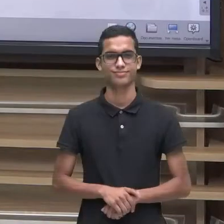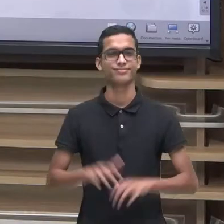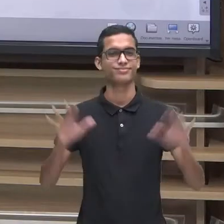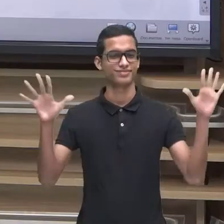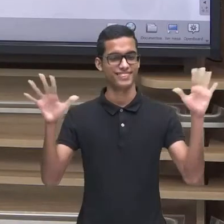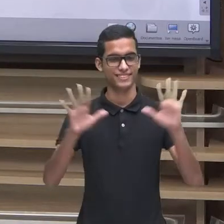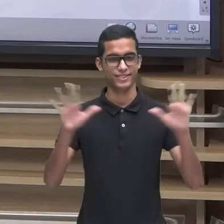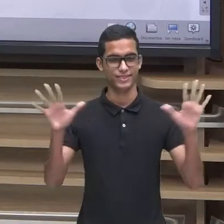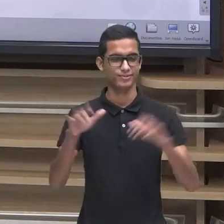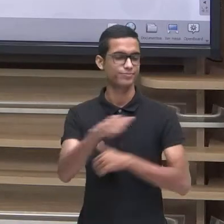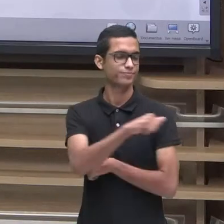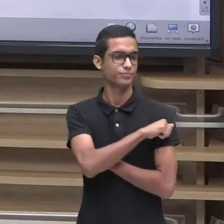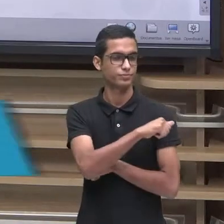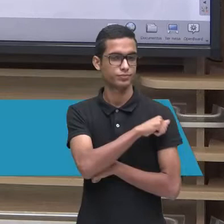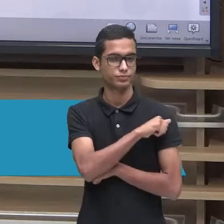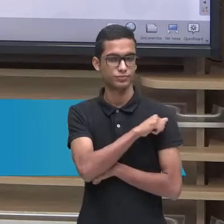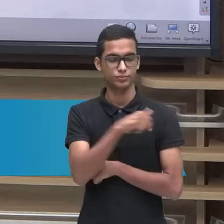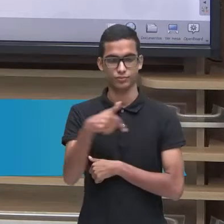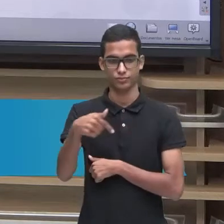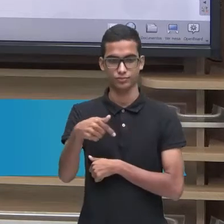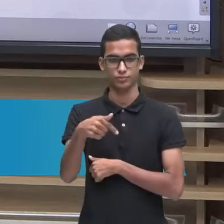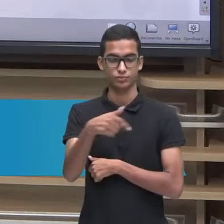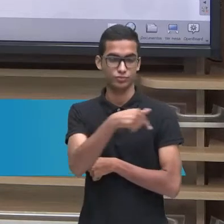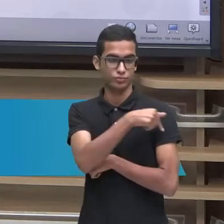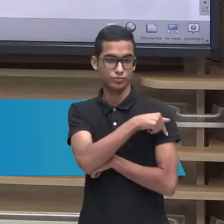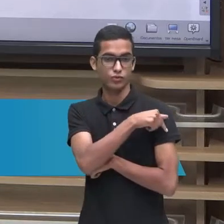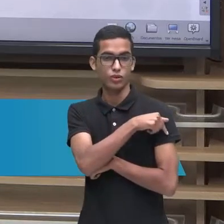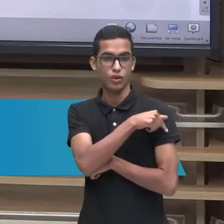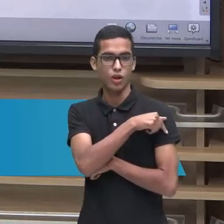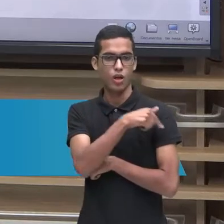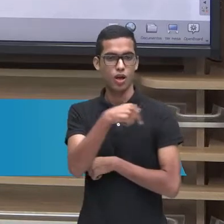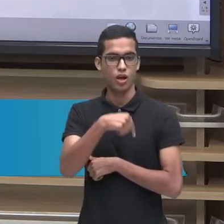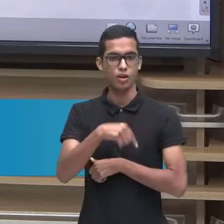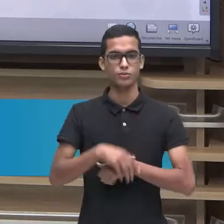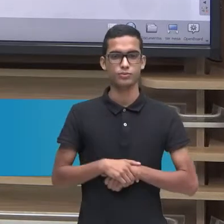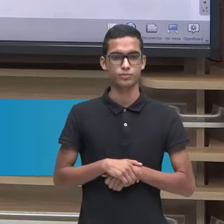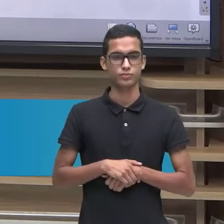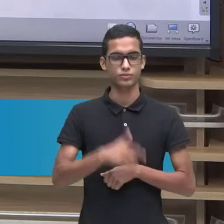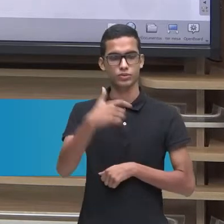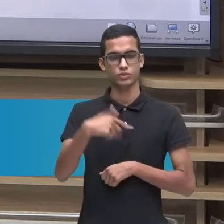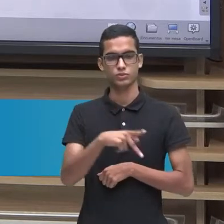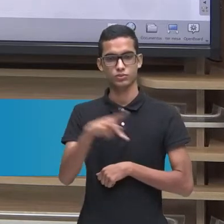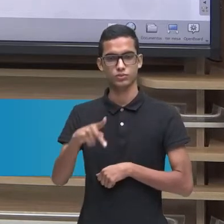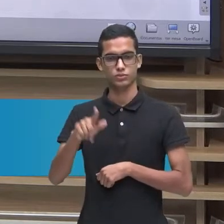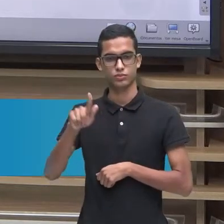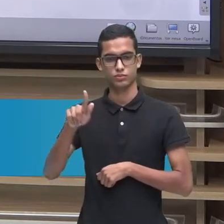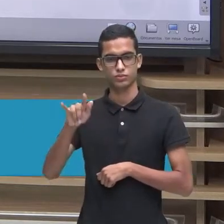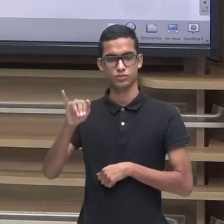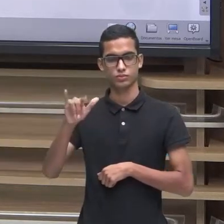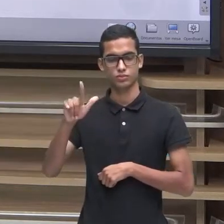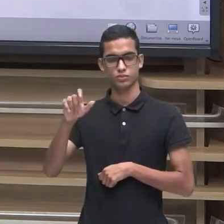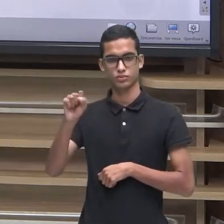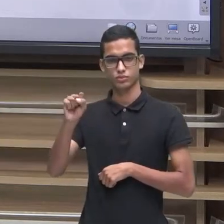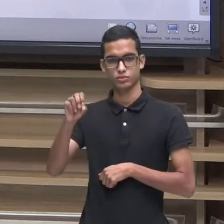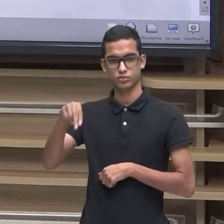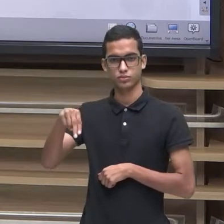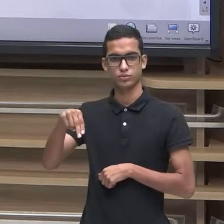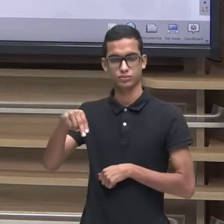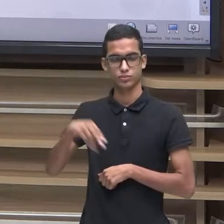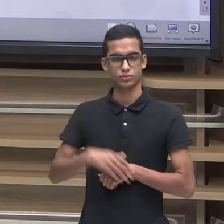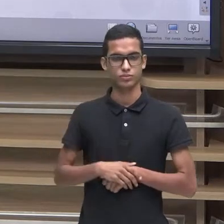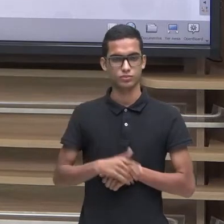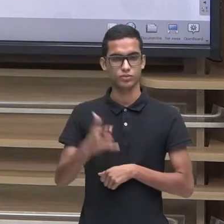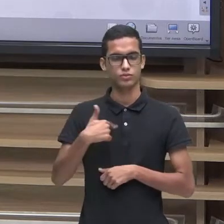Olá, turminha do 7º ano do ensino fundamental. Eu sou o professor Gilson Dias e vou acompanhar vocês na